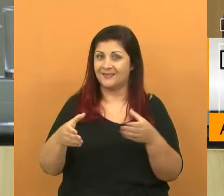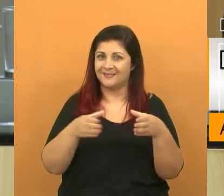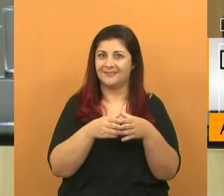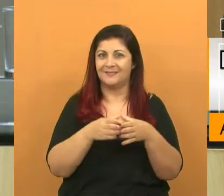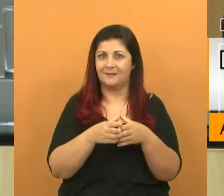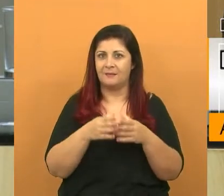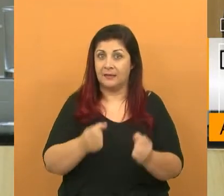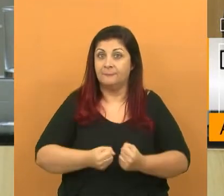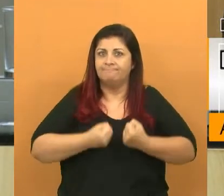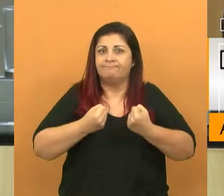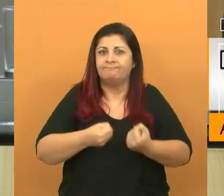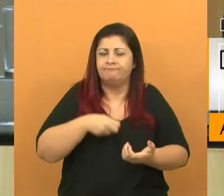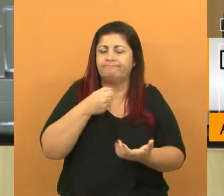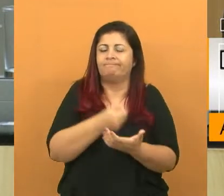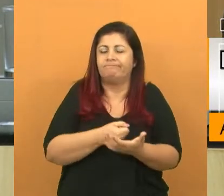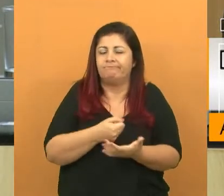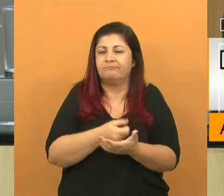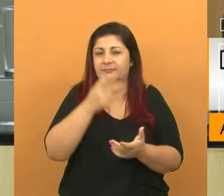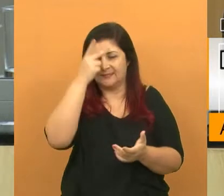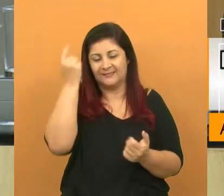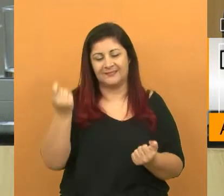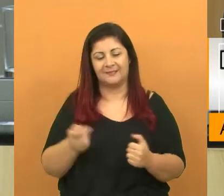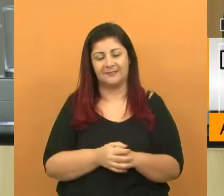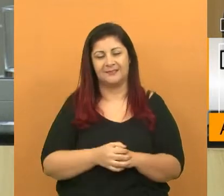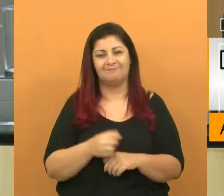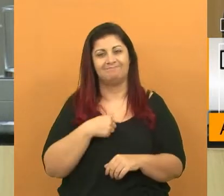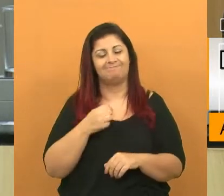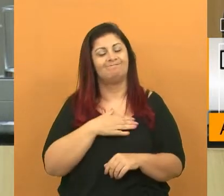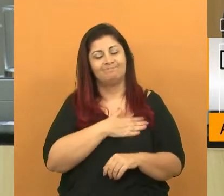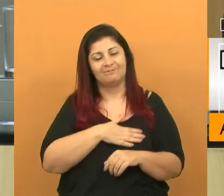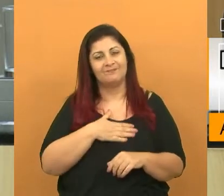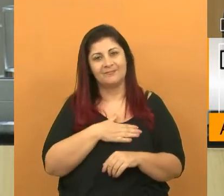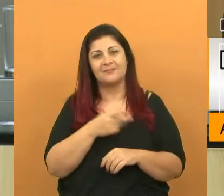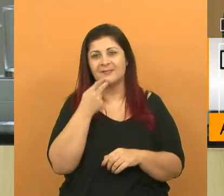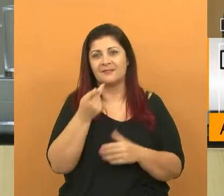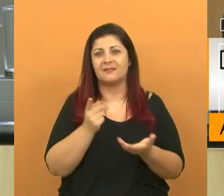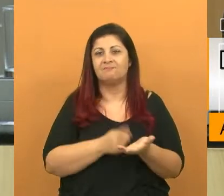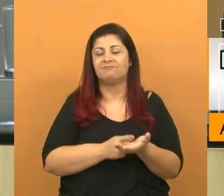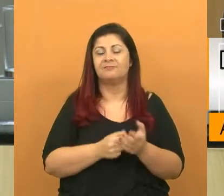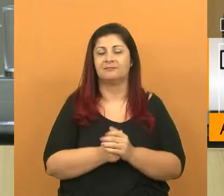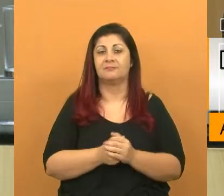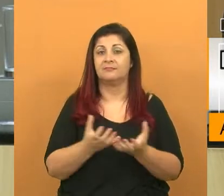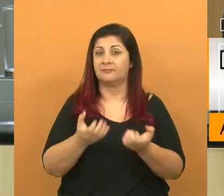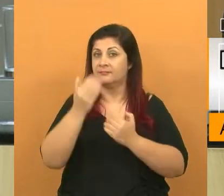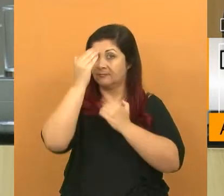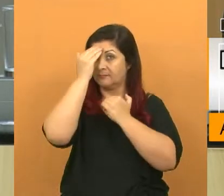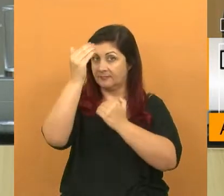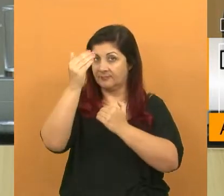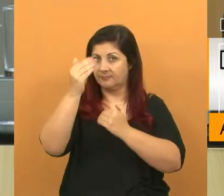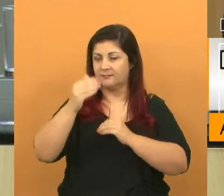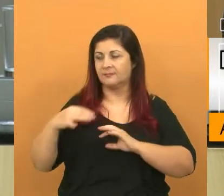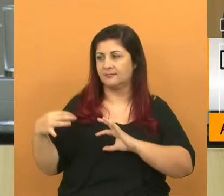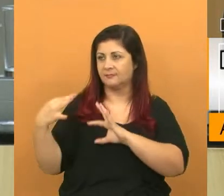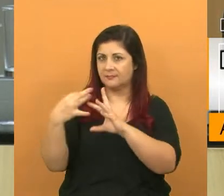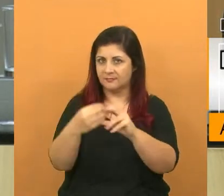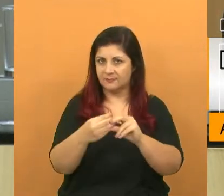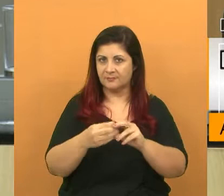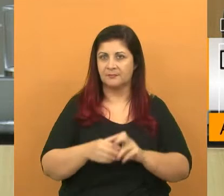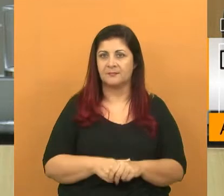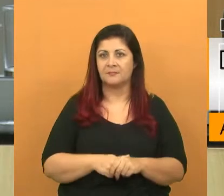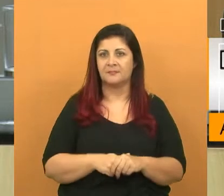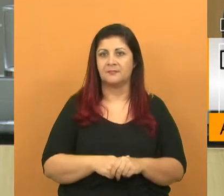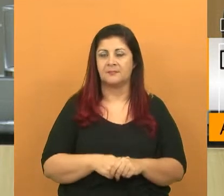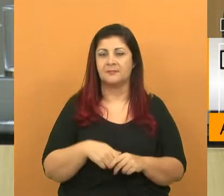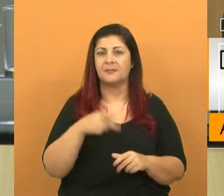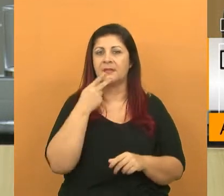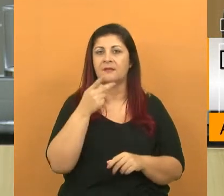luta daqueles moradores e é um prazer hoje estar trazendo esse projeto esta casa quero agradecer a participação de todos e dizer